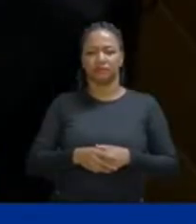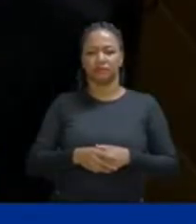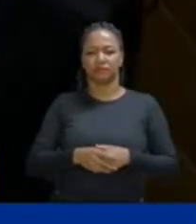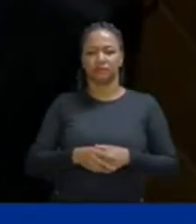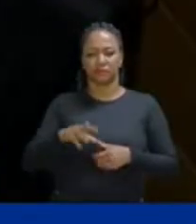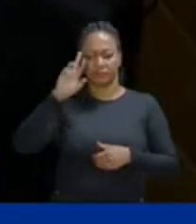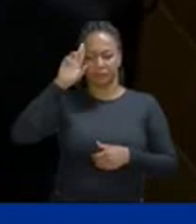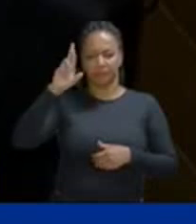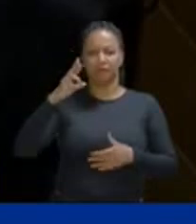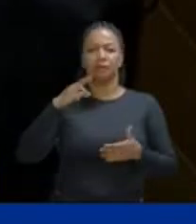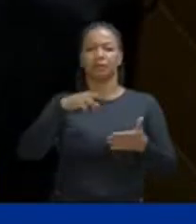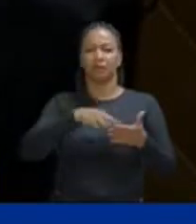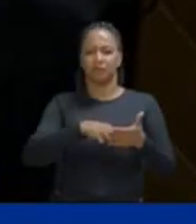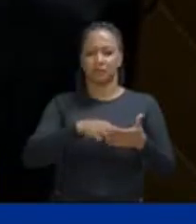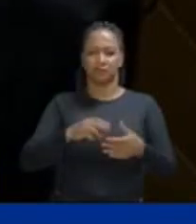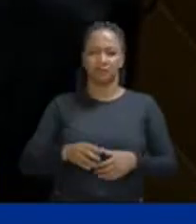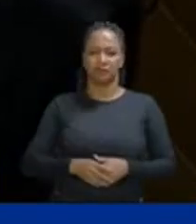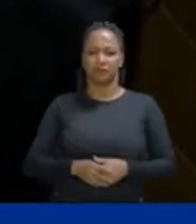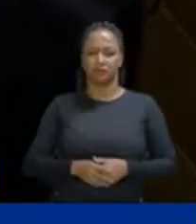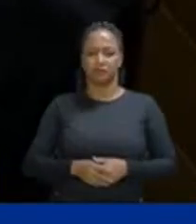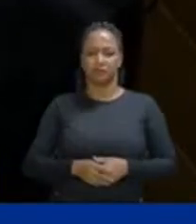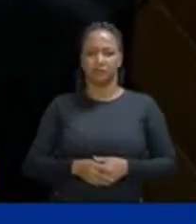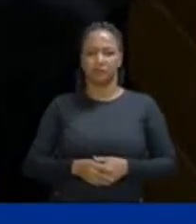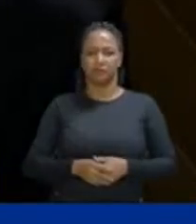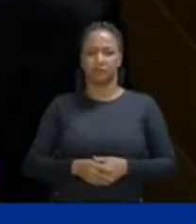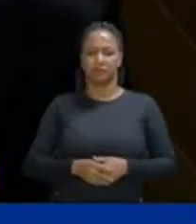Senhor relator.